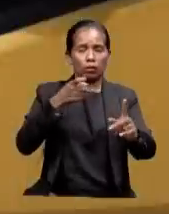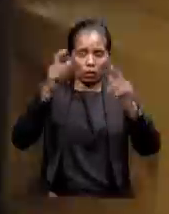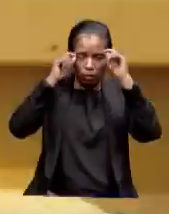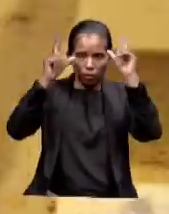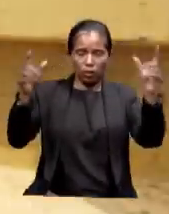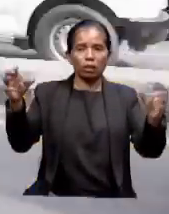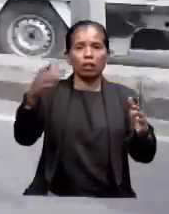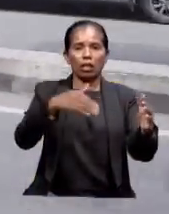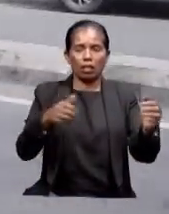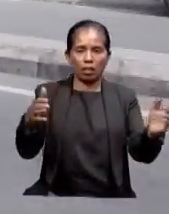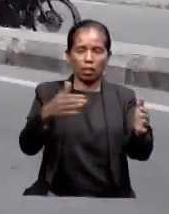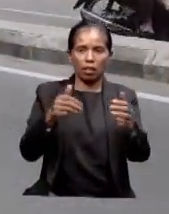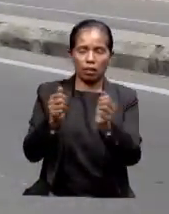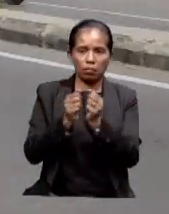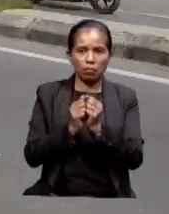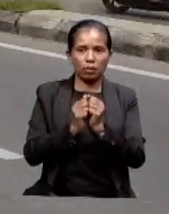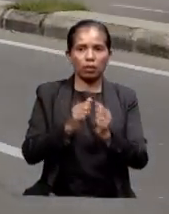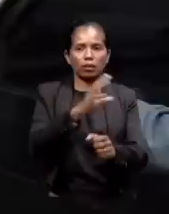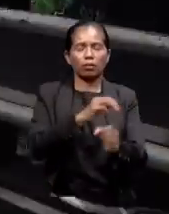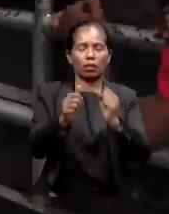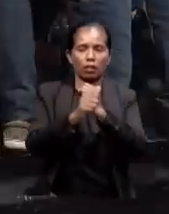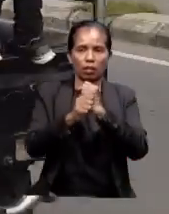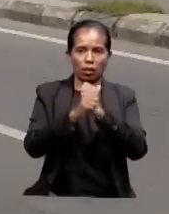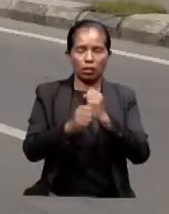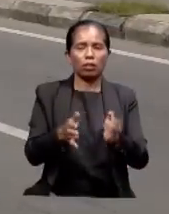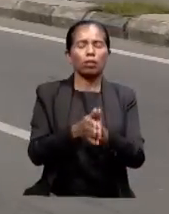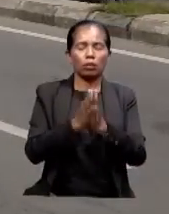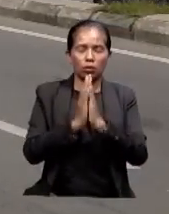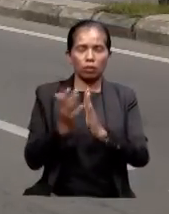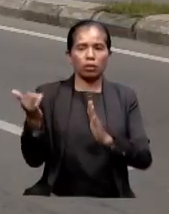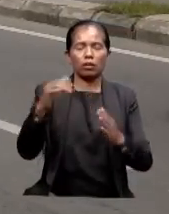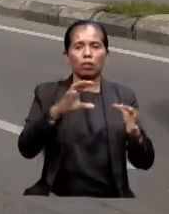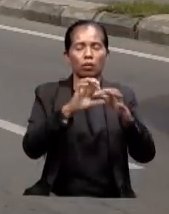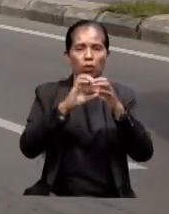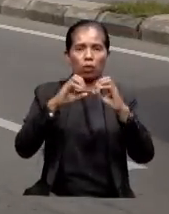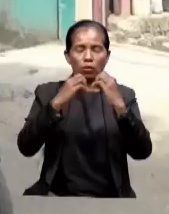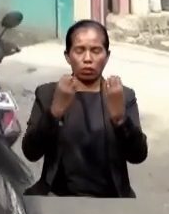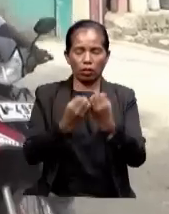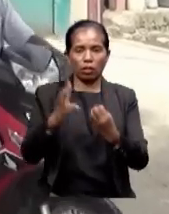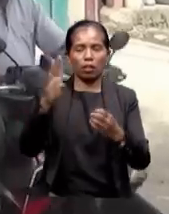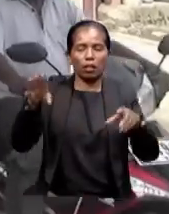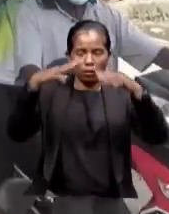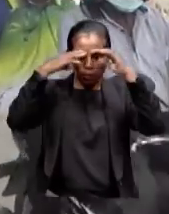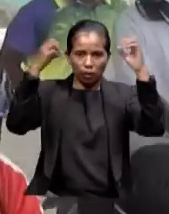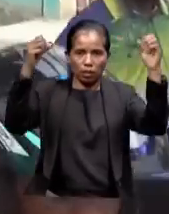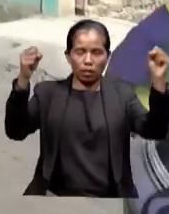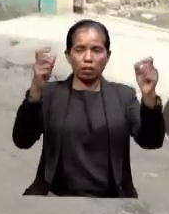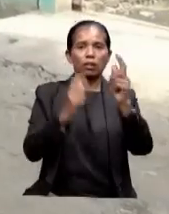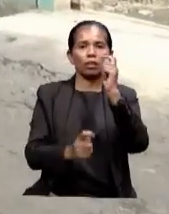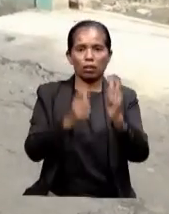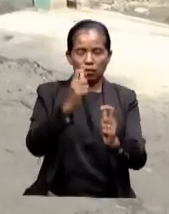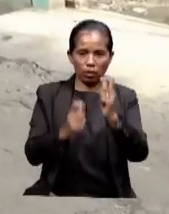konsentra hamutu katu haluação pacífico ia capital dele hodi exigi órgão soberano hat Hanesan Presiden Republika, Tribunal